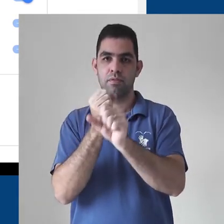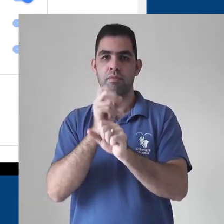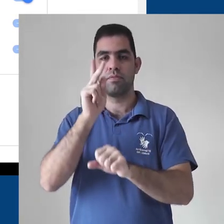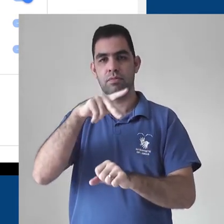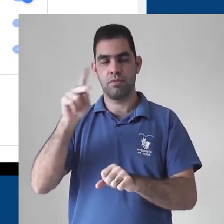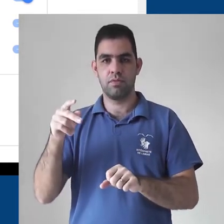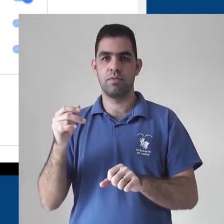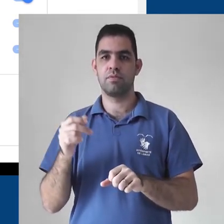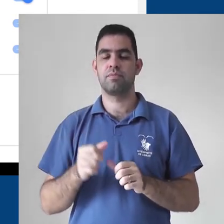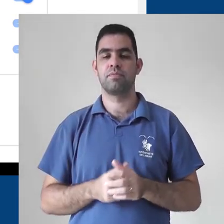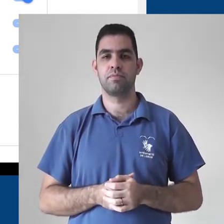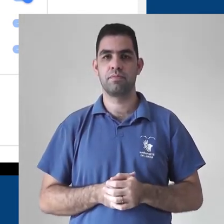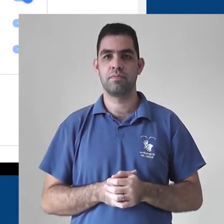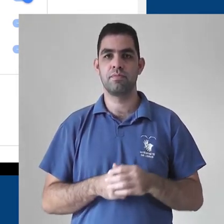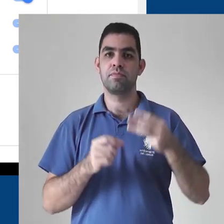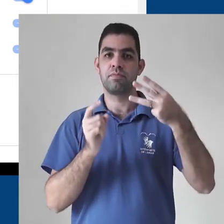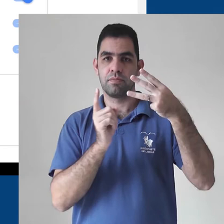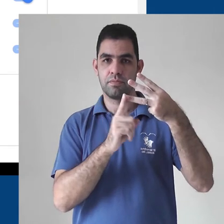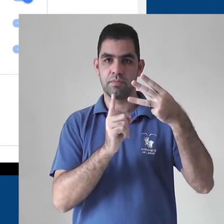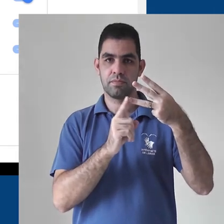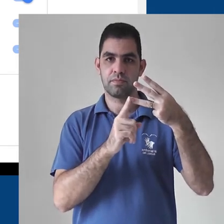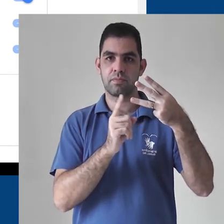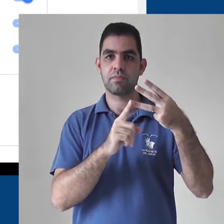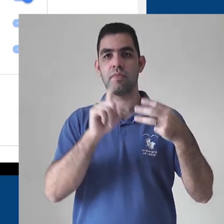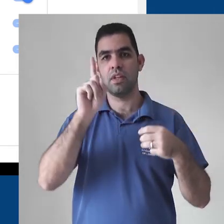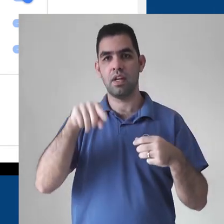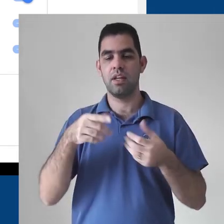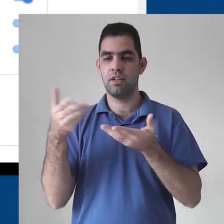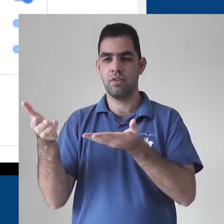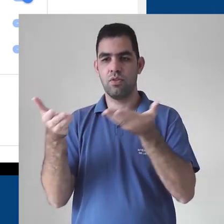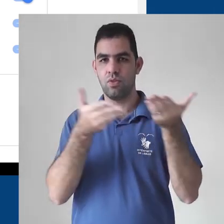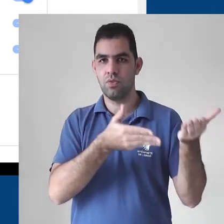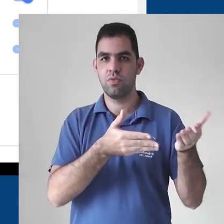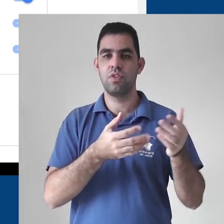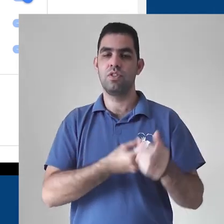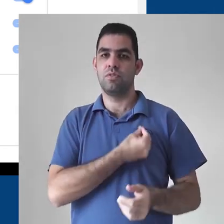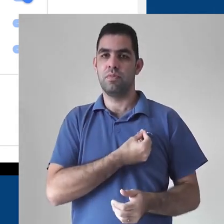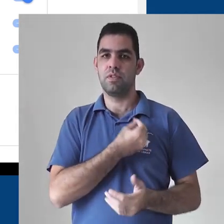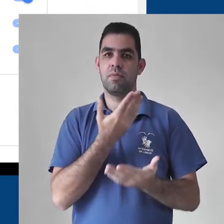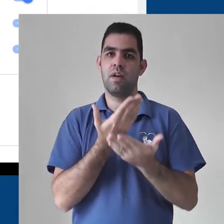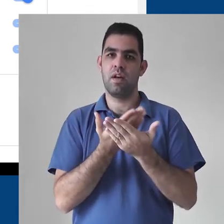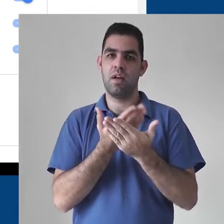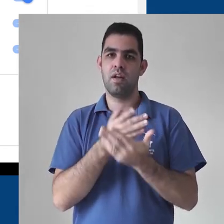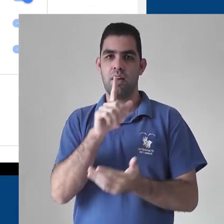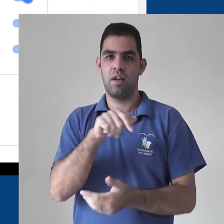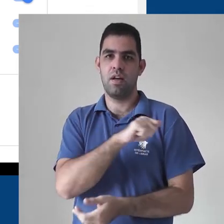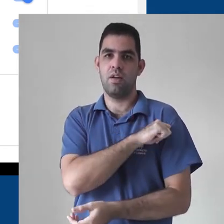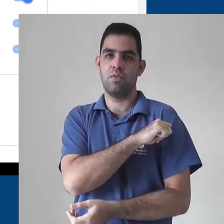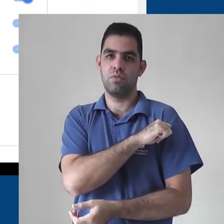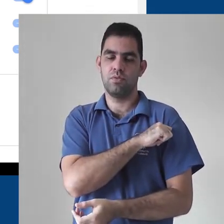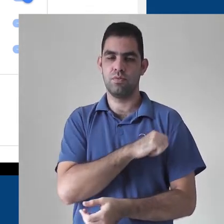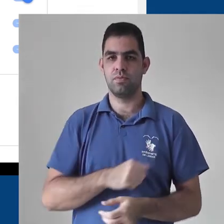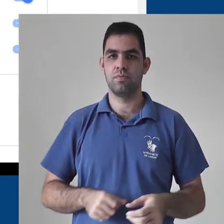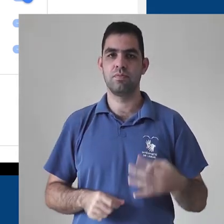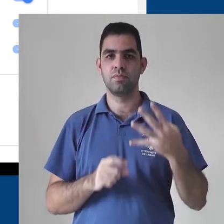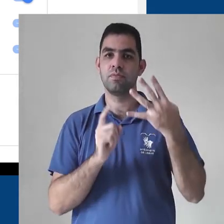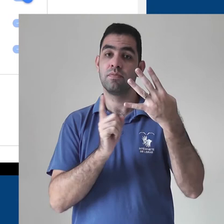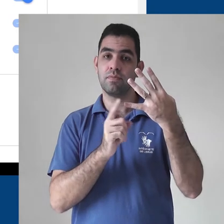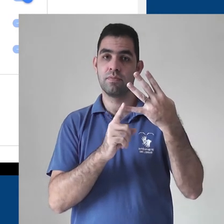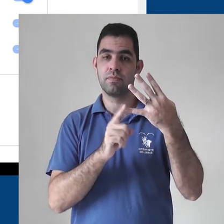e notas devolvidas de seus professores a terceira convites para participar de aulas como aluno